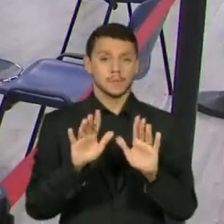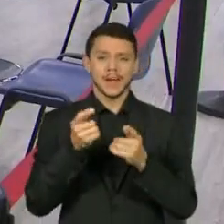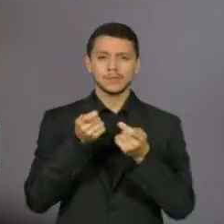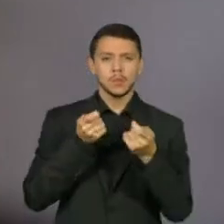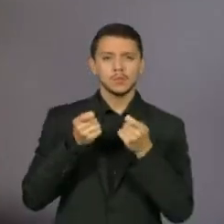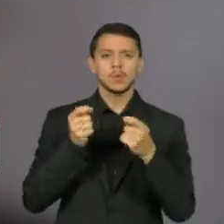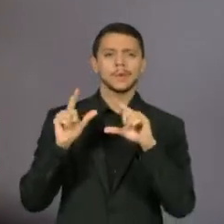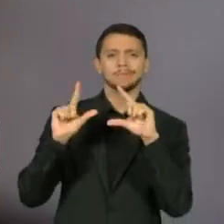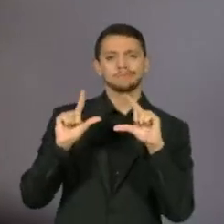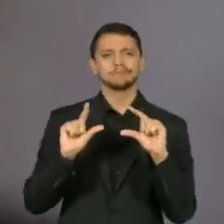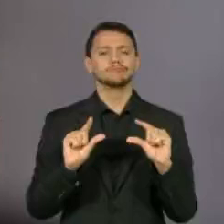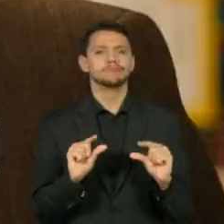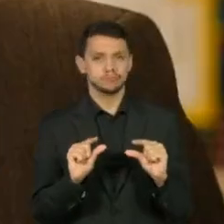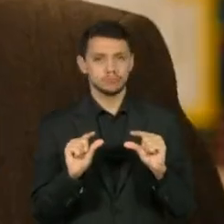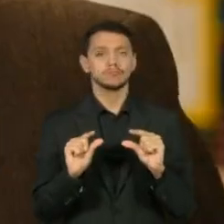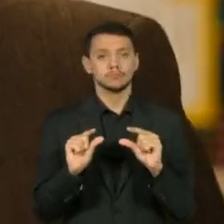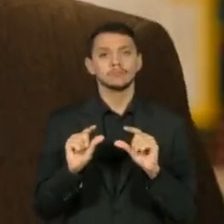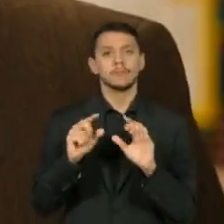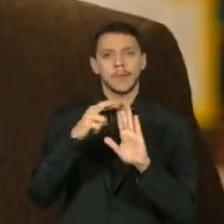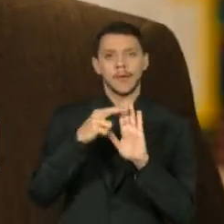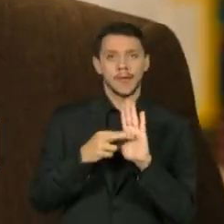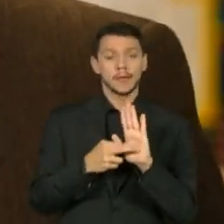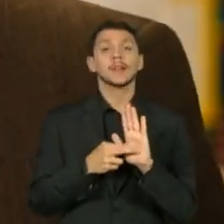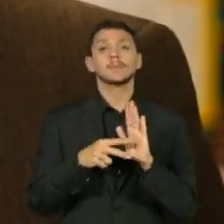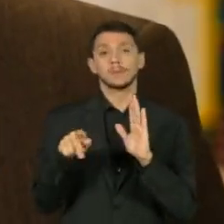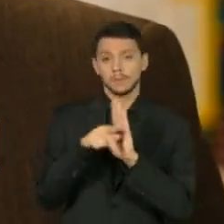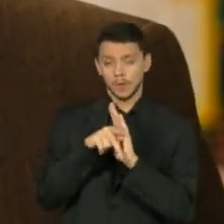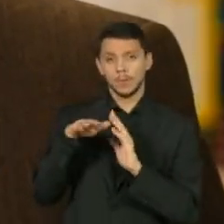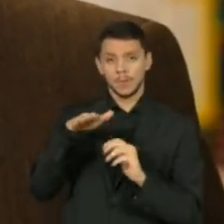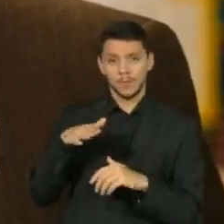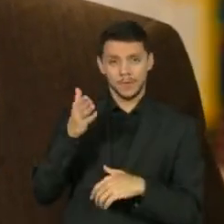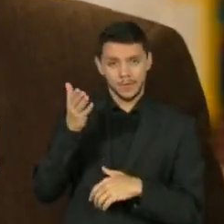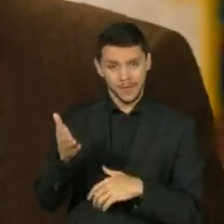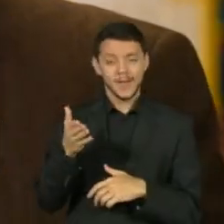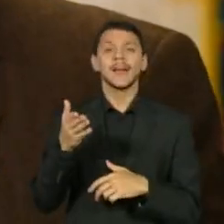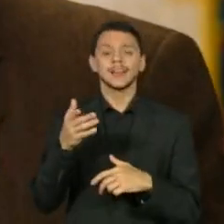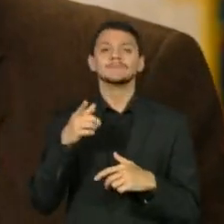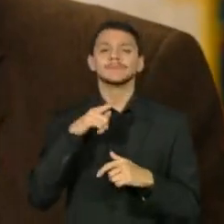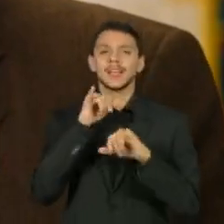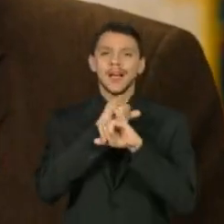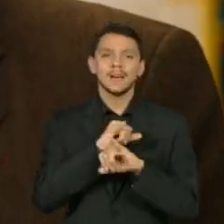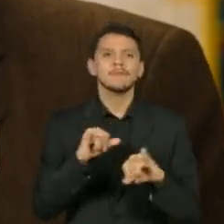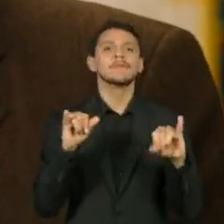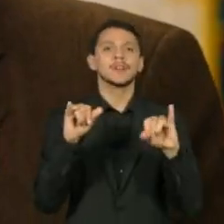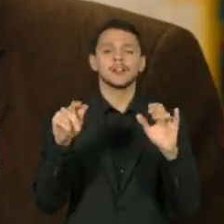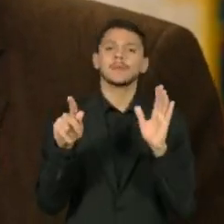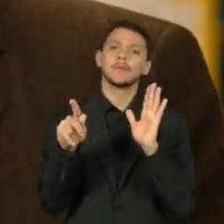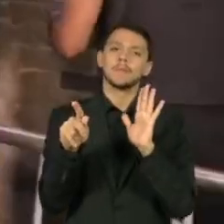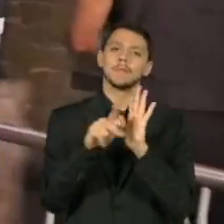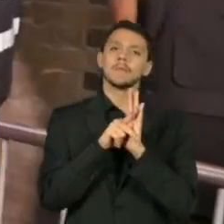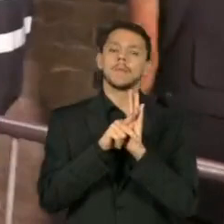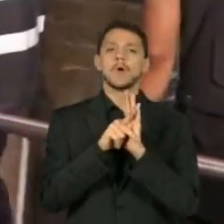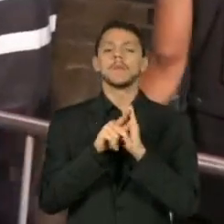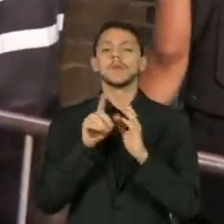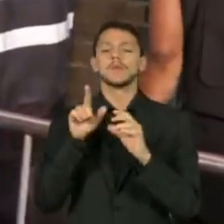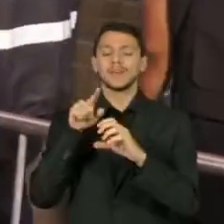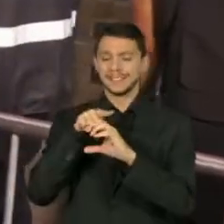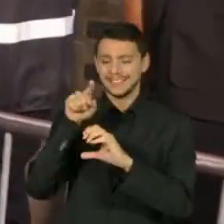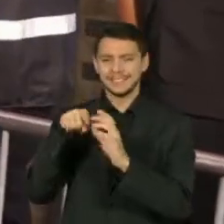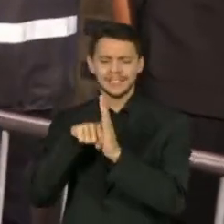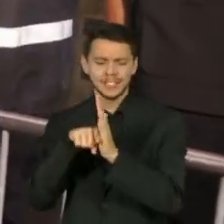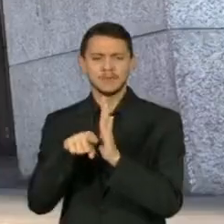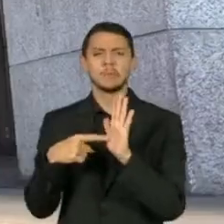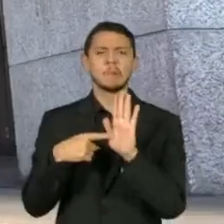será menos rigoroso sem se aprofundar o governo britânico afirma que a decisão foi baseado em argumento científico ou